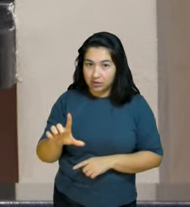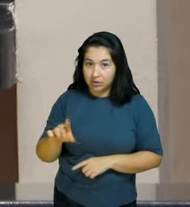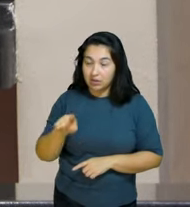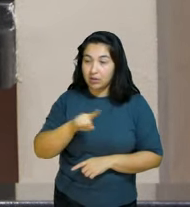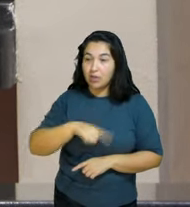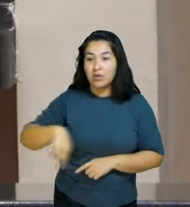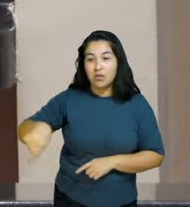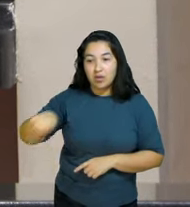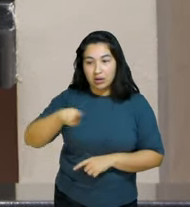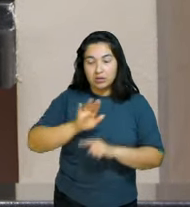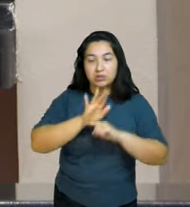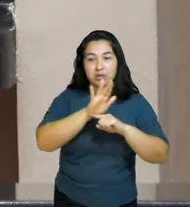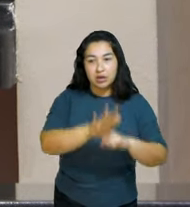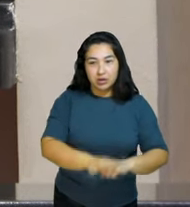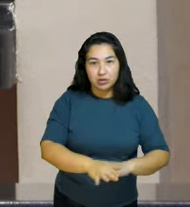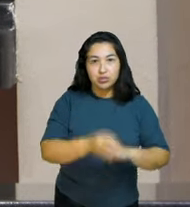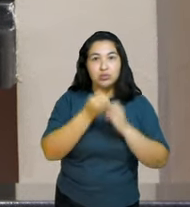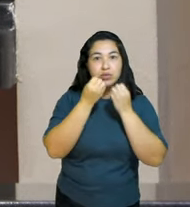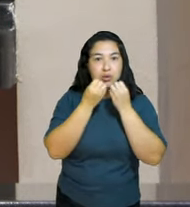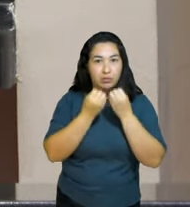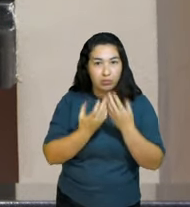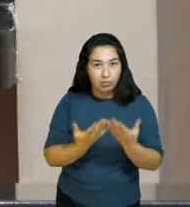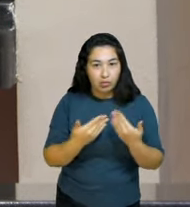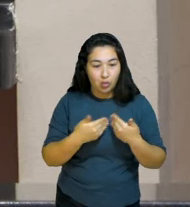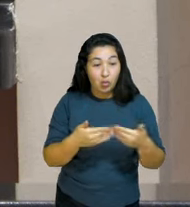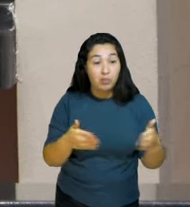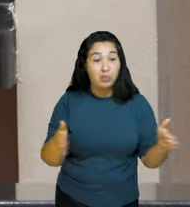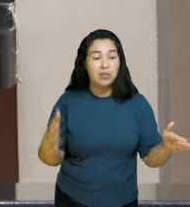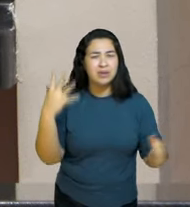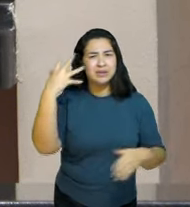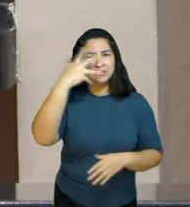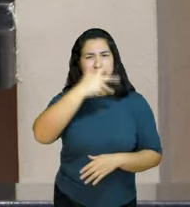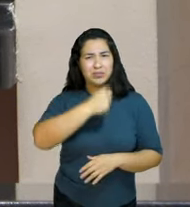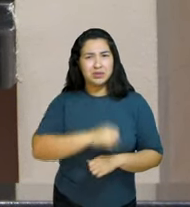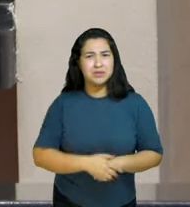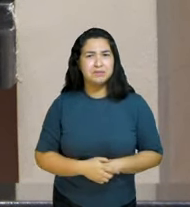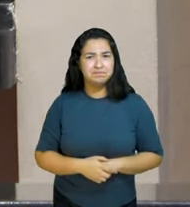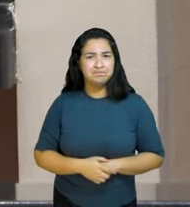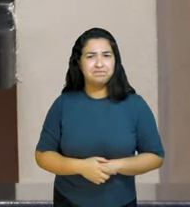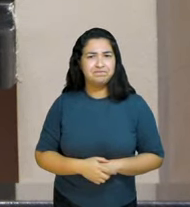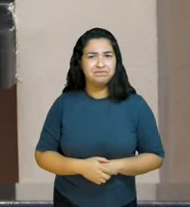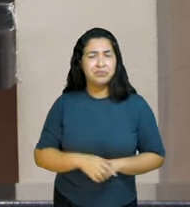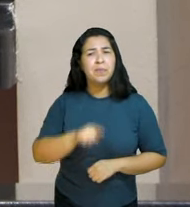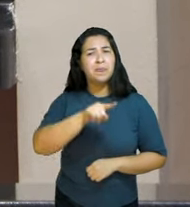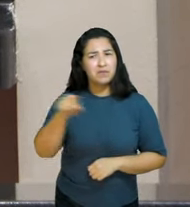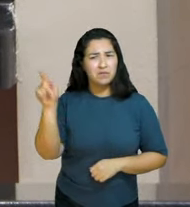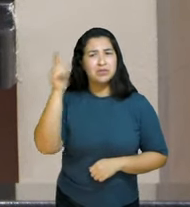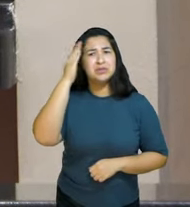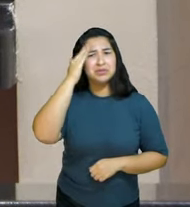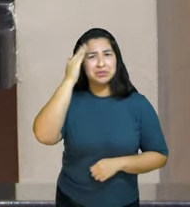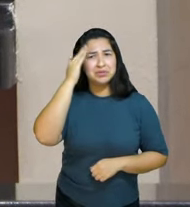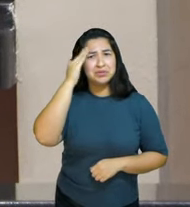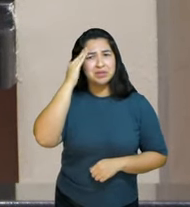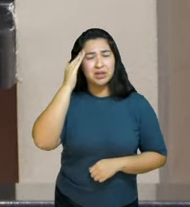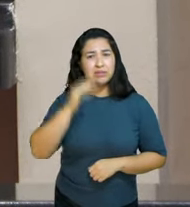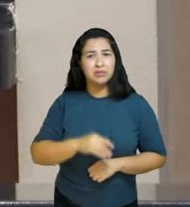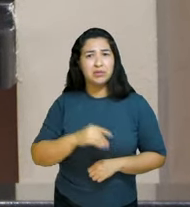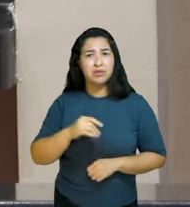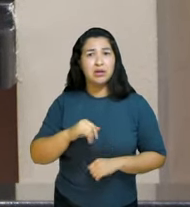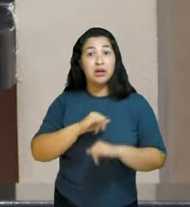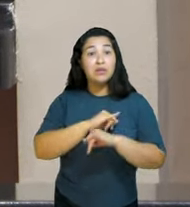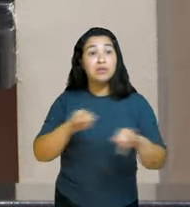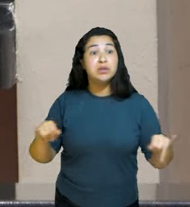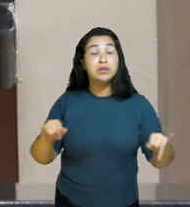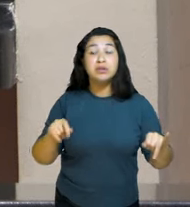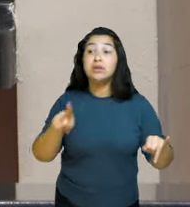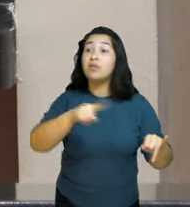superou. Foi bonito, a abertura foi muito bonita. Teve um momento que quem estava lá sabe disso. Teve um momento que eu falei, pessoal, vamos para a abertura.